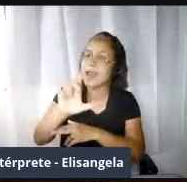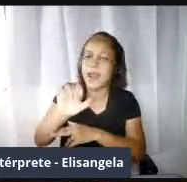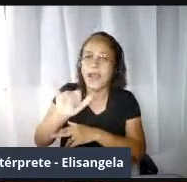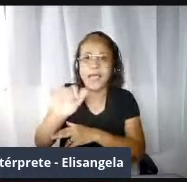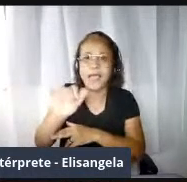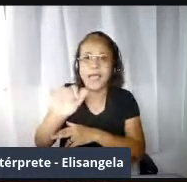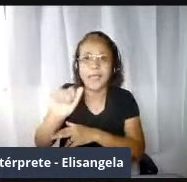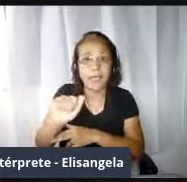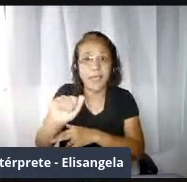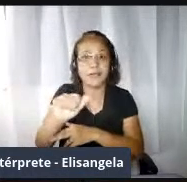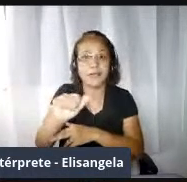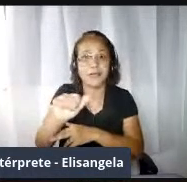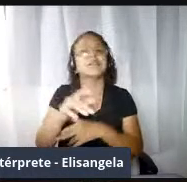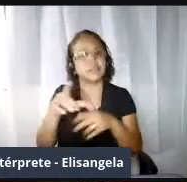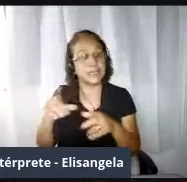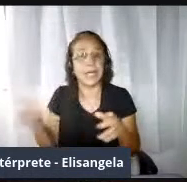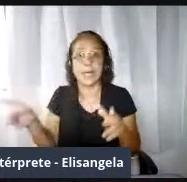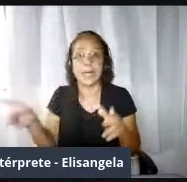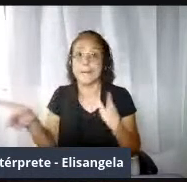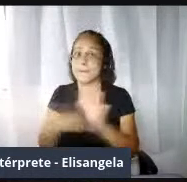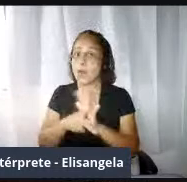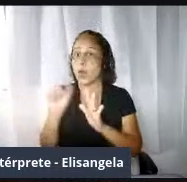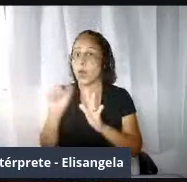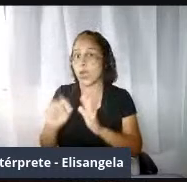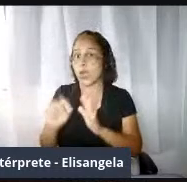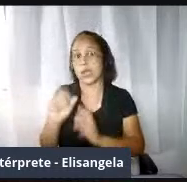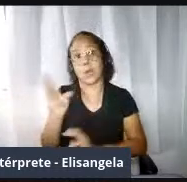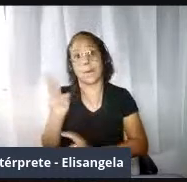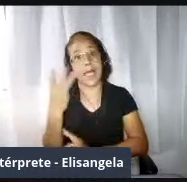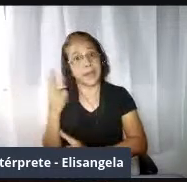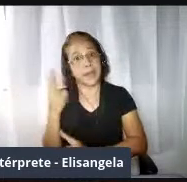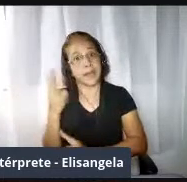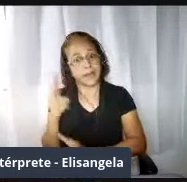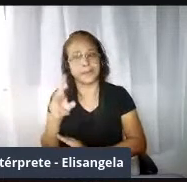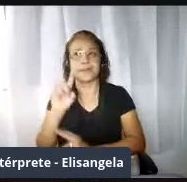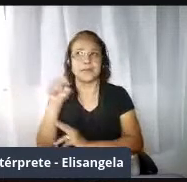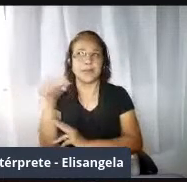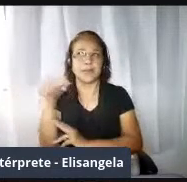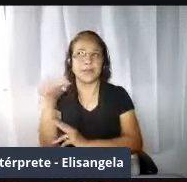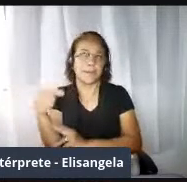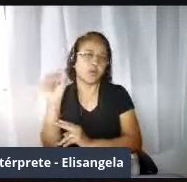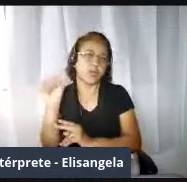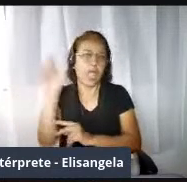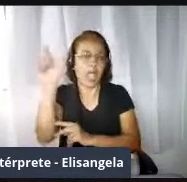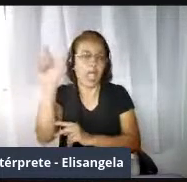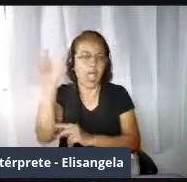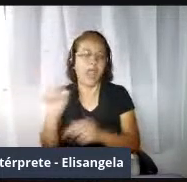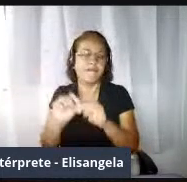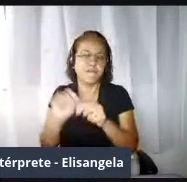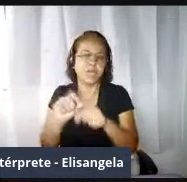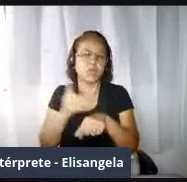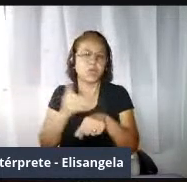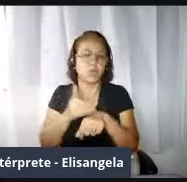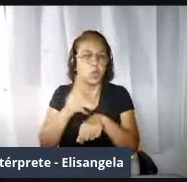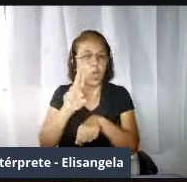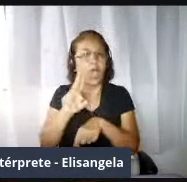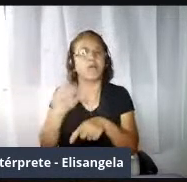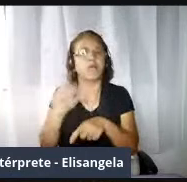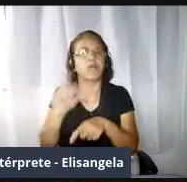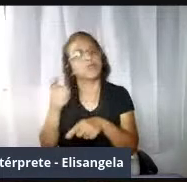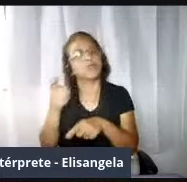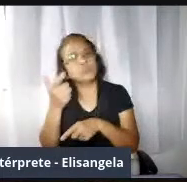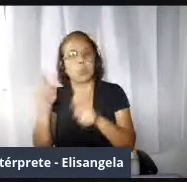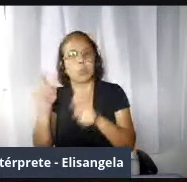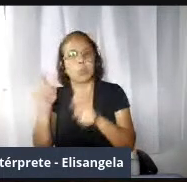fez o mestrado e depois o doutorado e pós-doutorado na Unesp, a Dilene Arantes, em Pernambuco, os